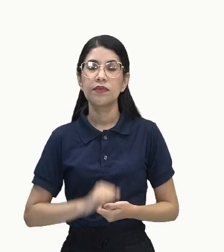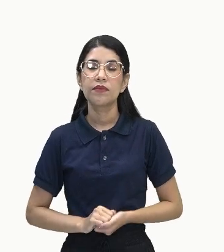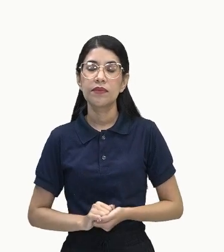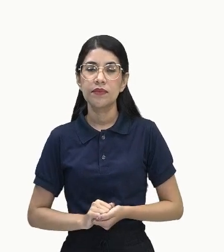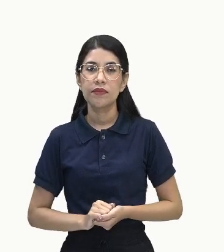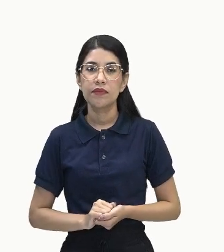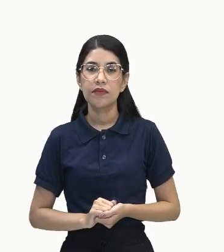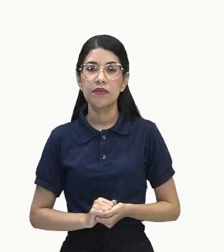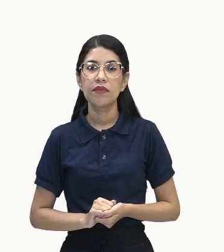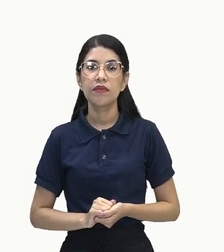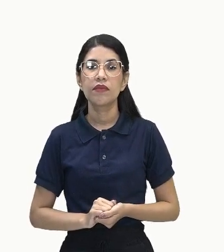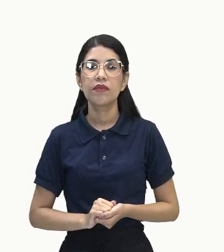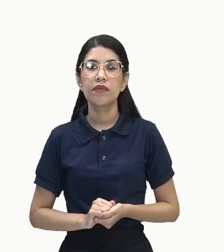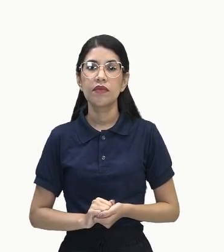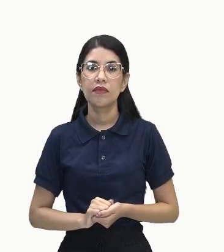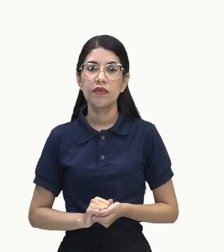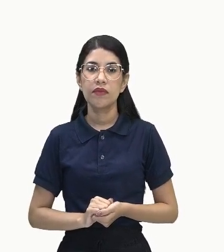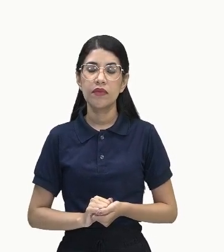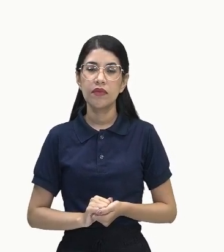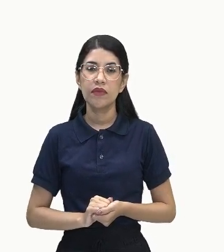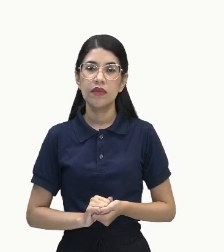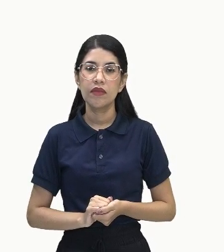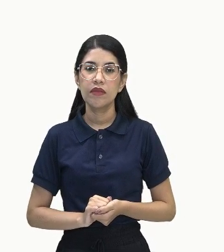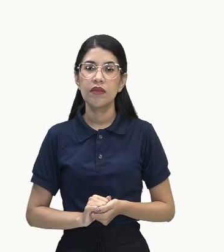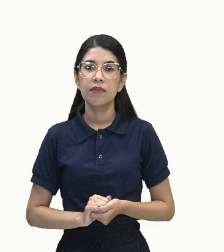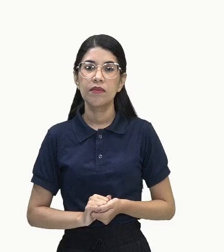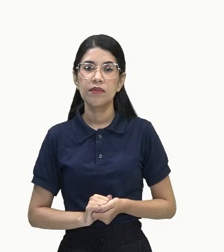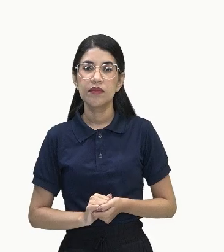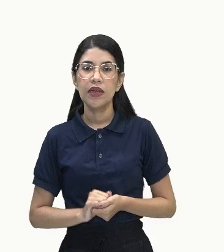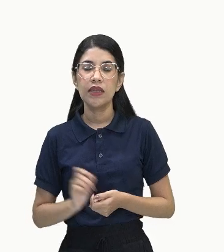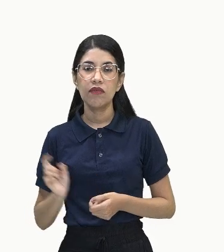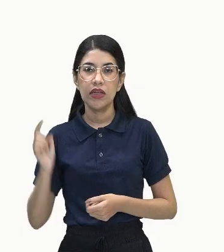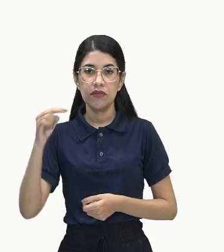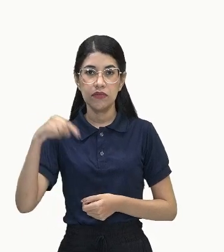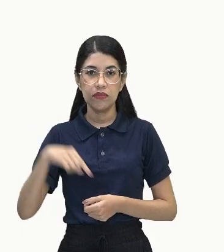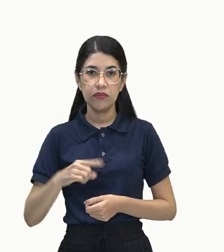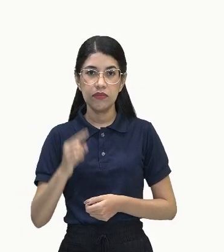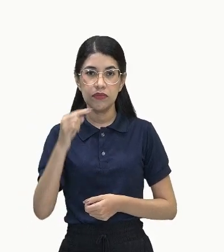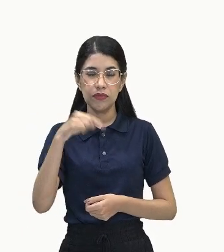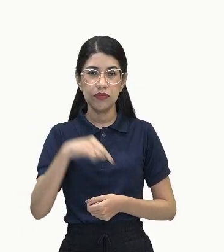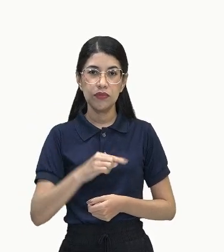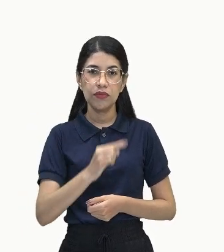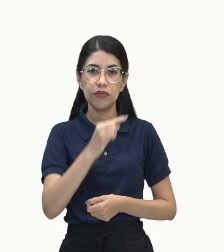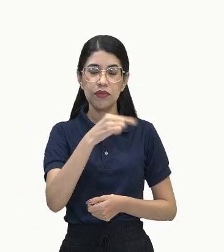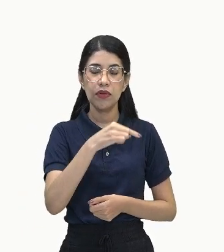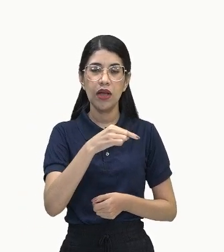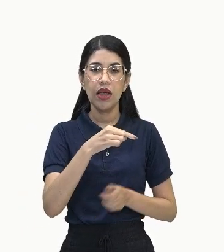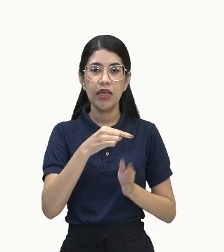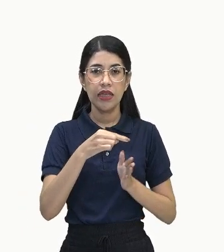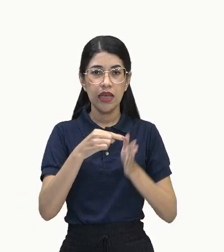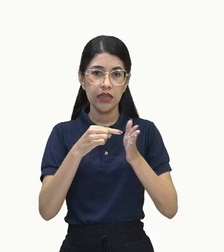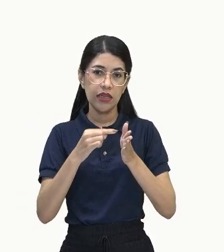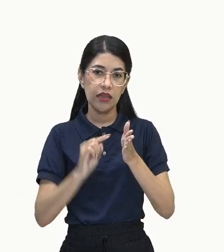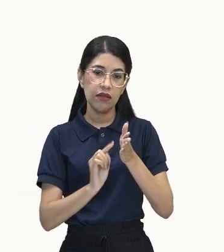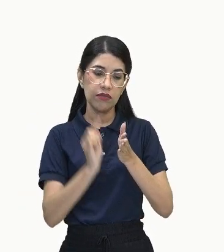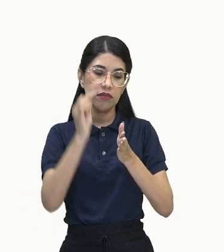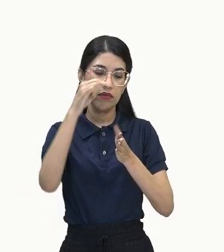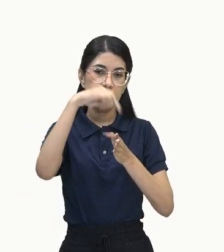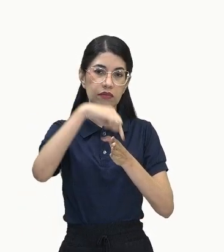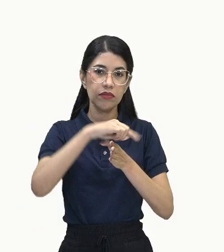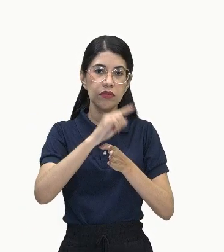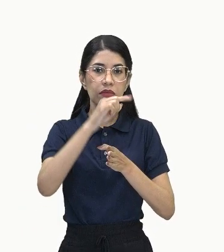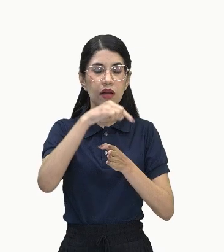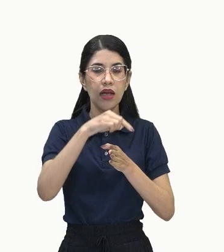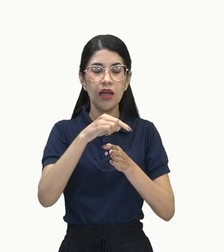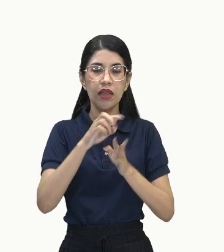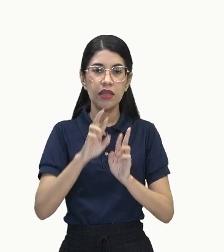na direção do polarizador, e aí depois que ela passa pelo polarizador, ela muda o